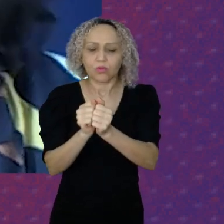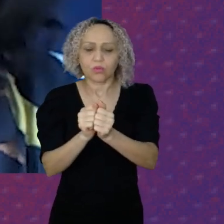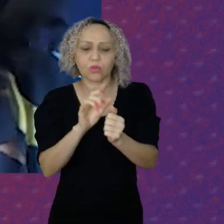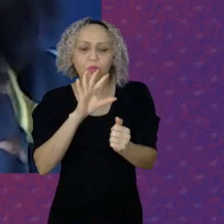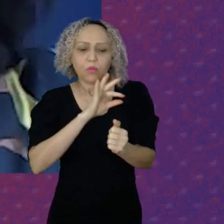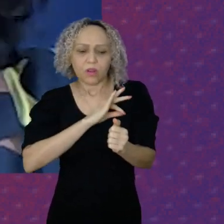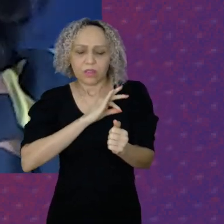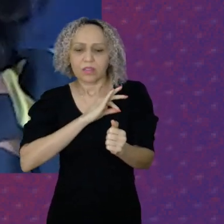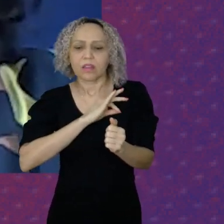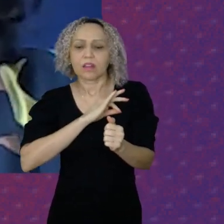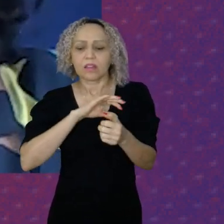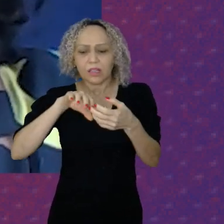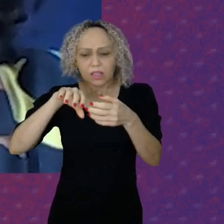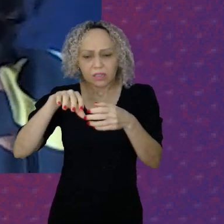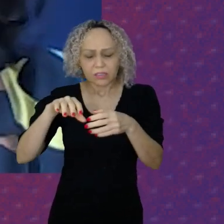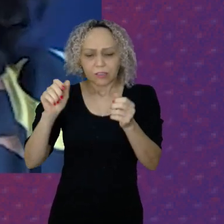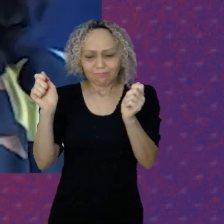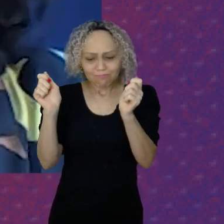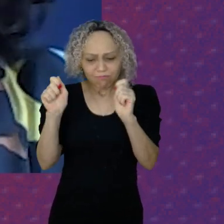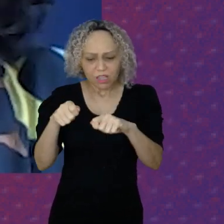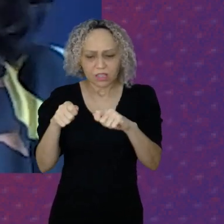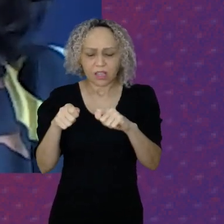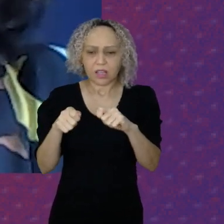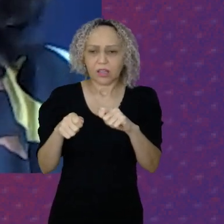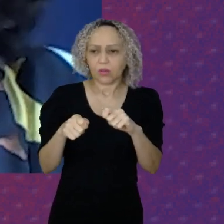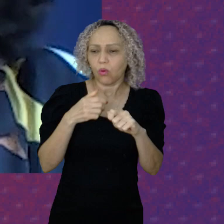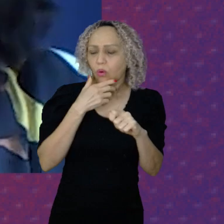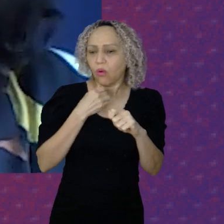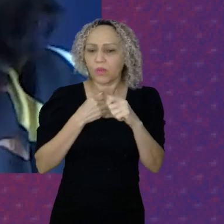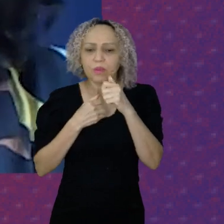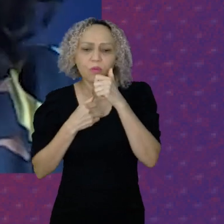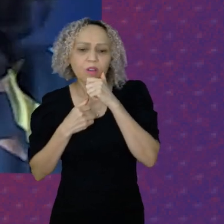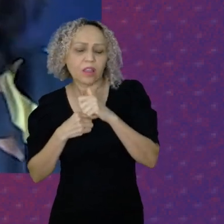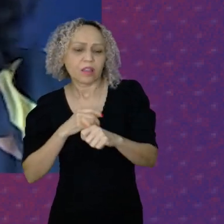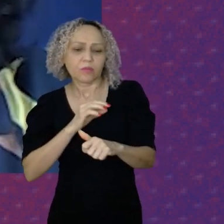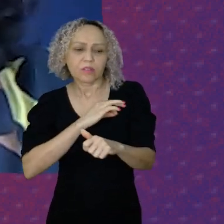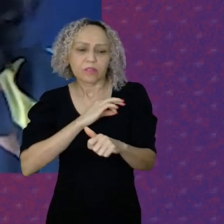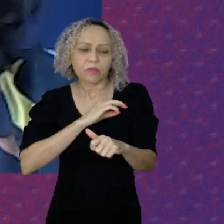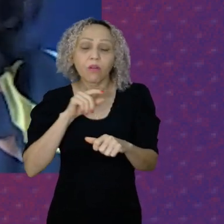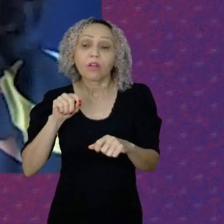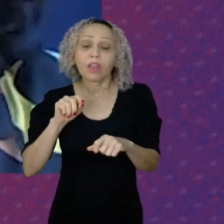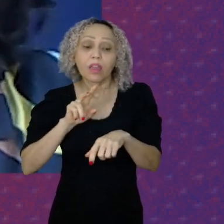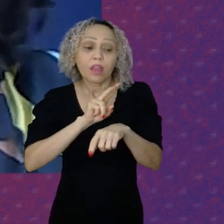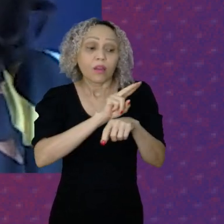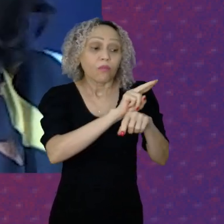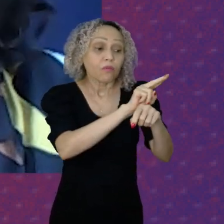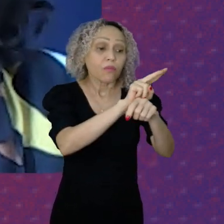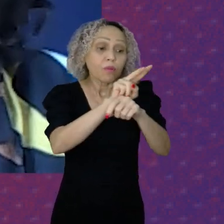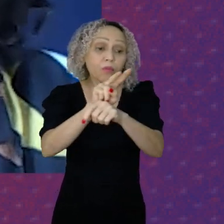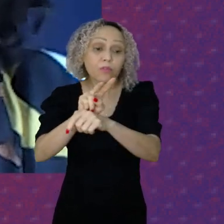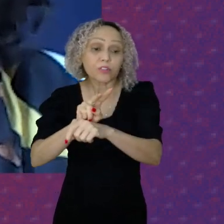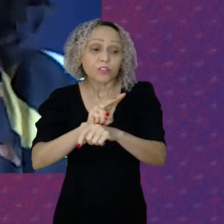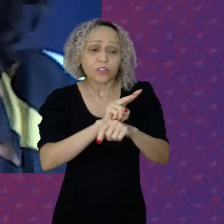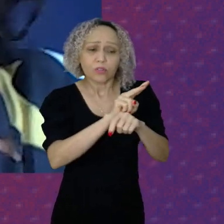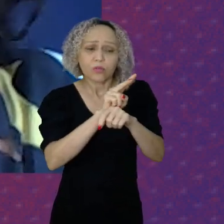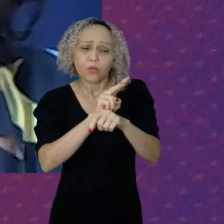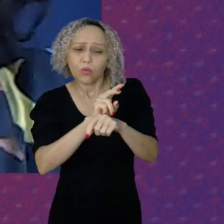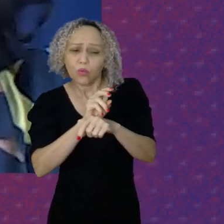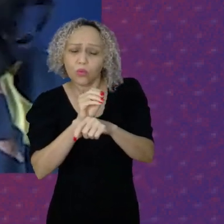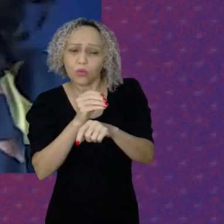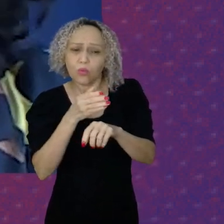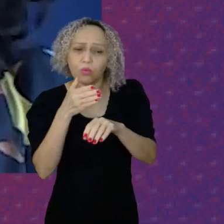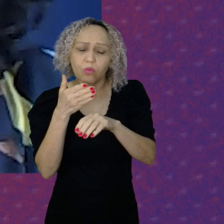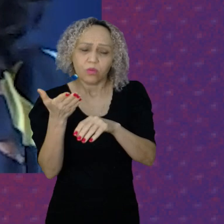né, tanto homens quanto mulheres, vão monitorar aquelas mulheres que se encontram